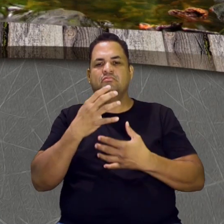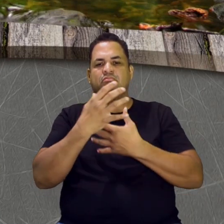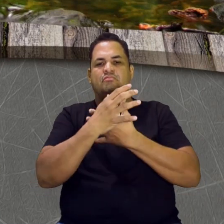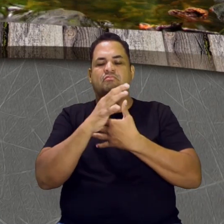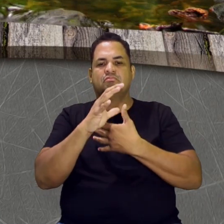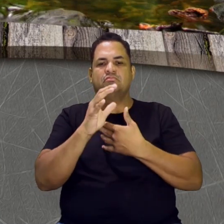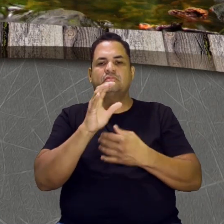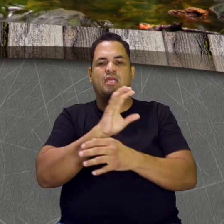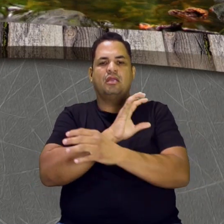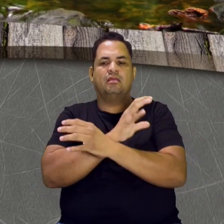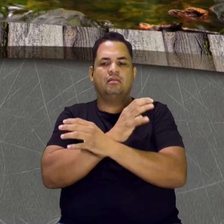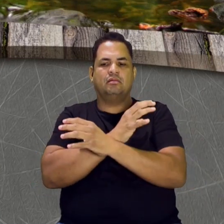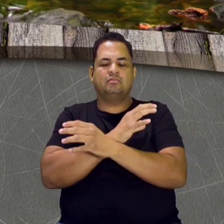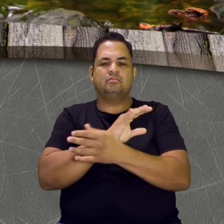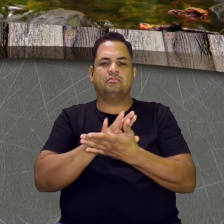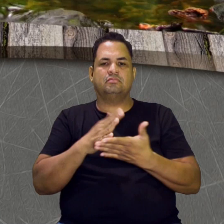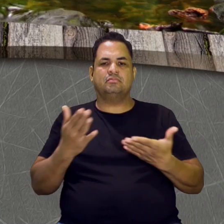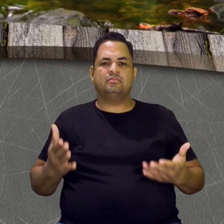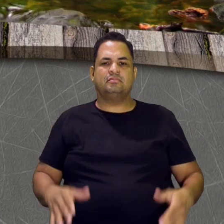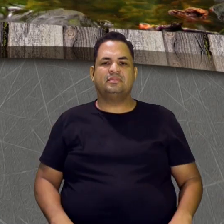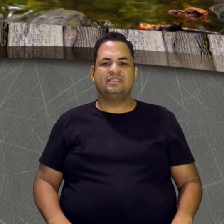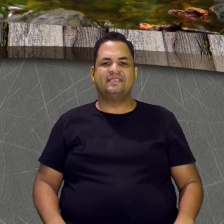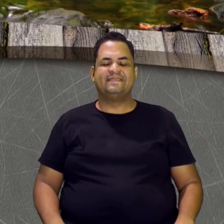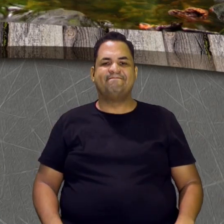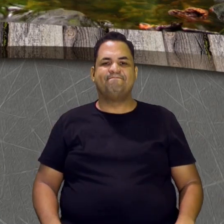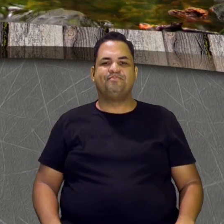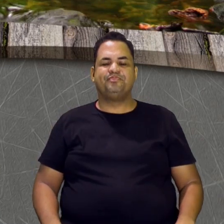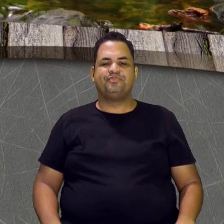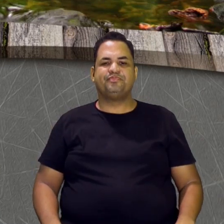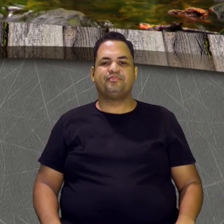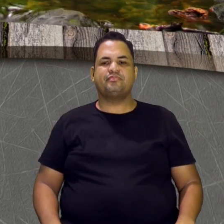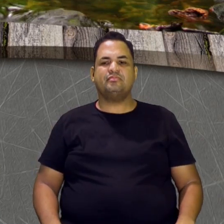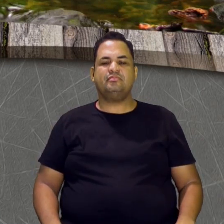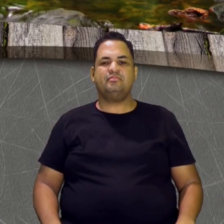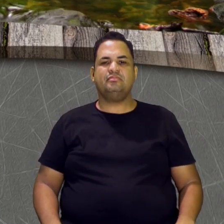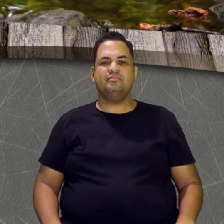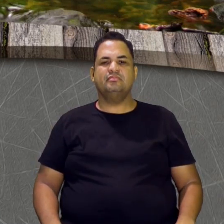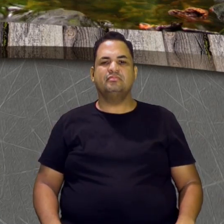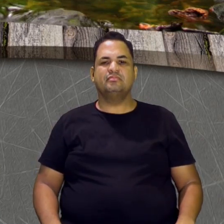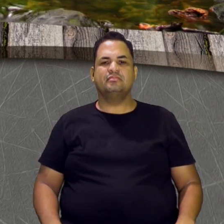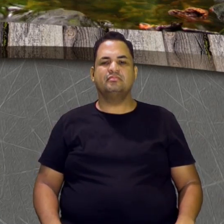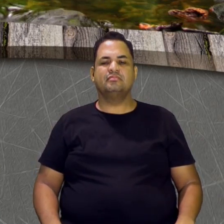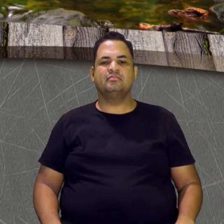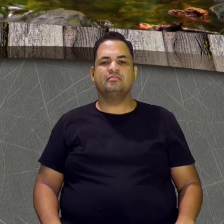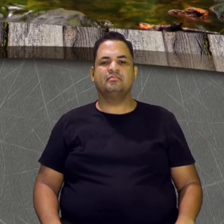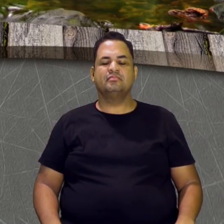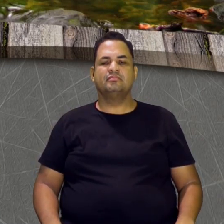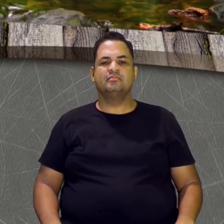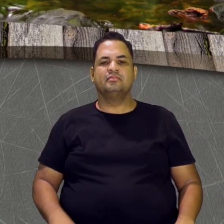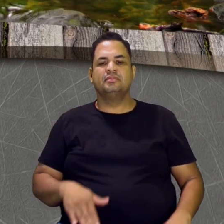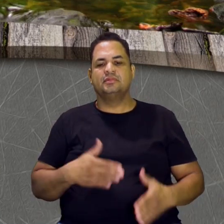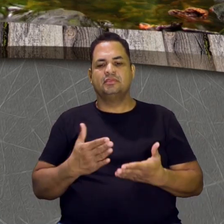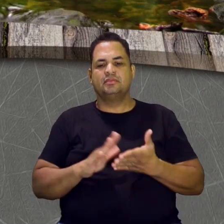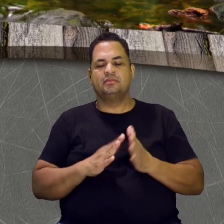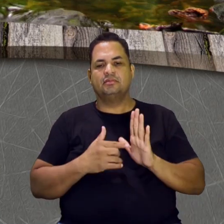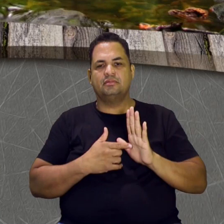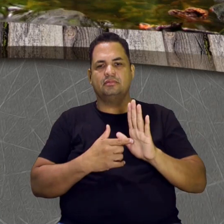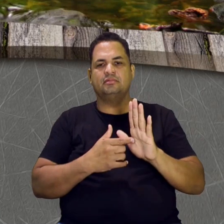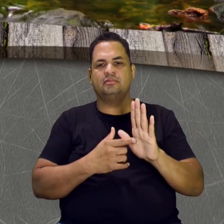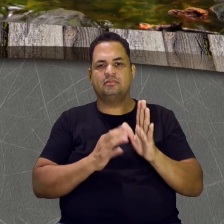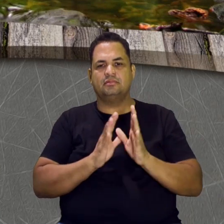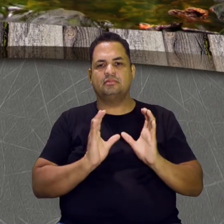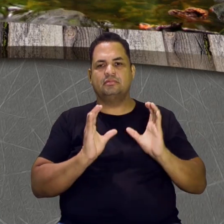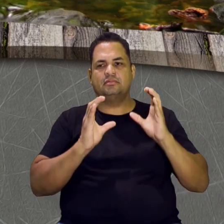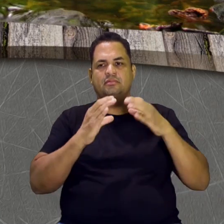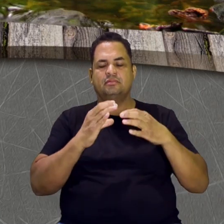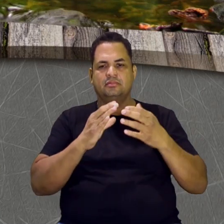invertebrados, tá? Como eu falei para vocês no início das aulas, eu falei assim, que nós vamos estar apresentando esses grupos